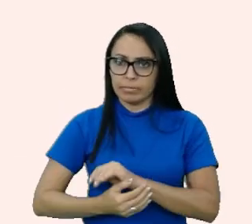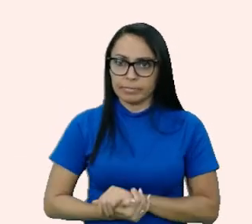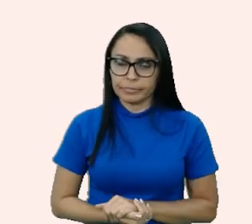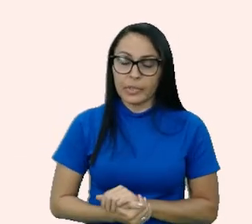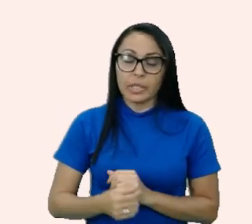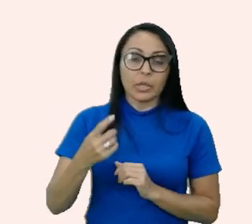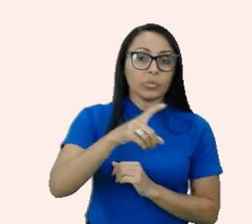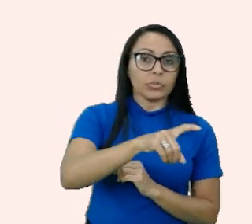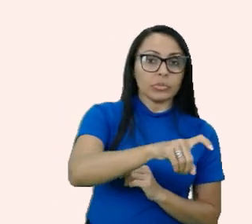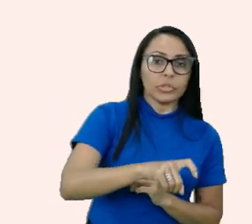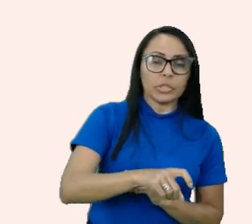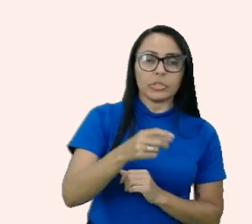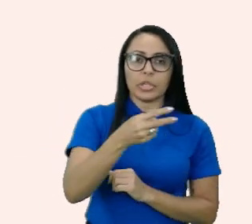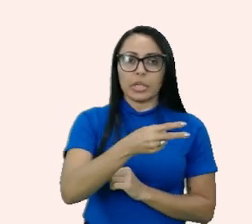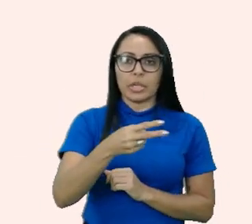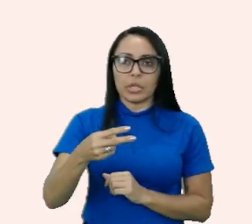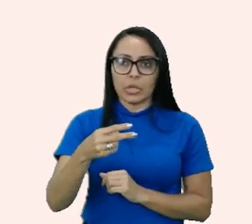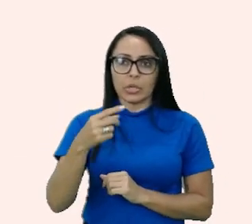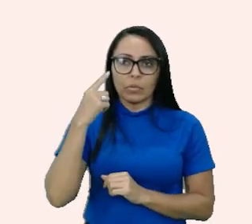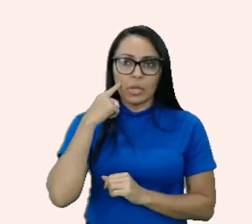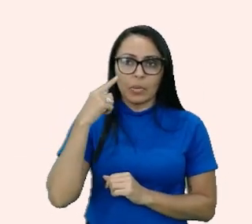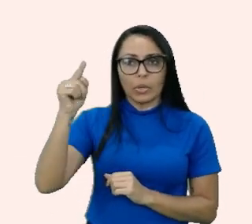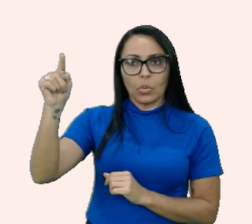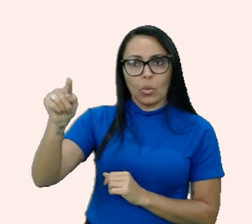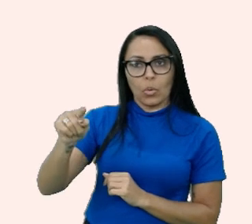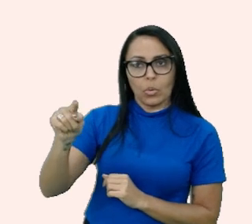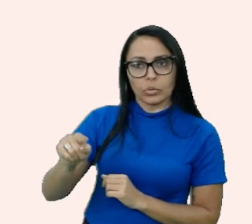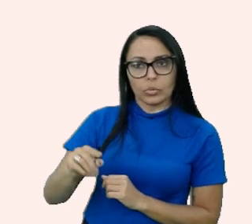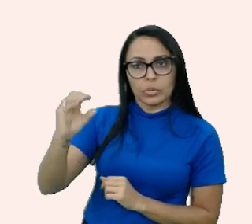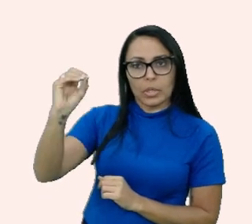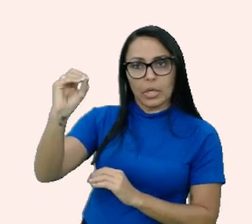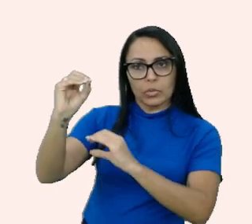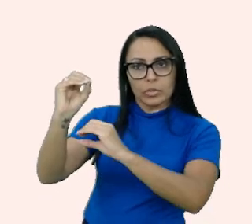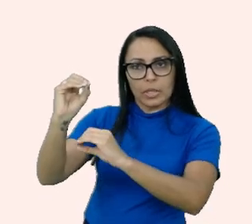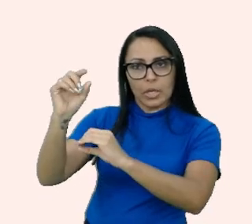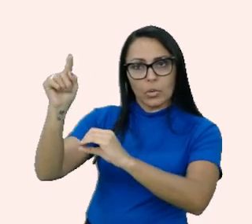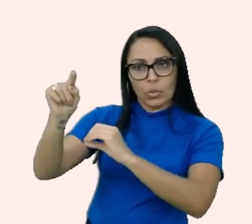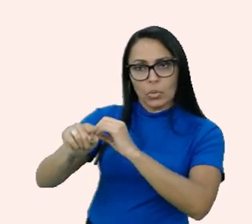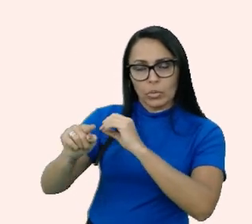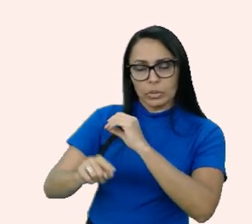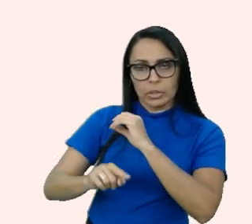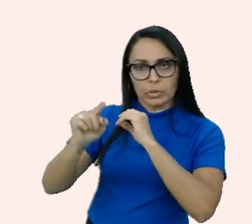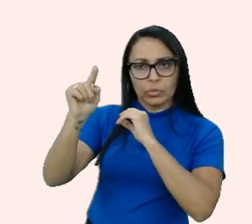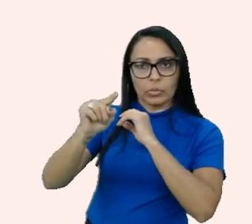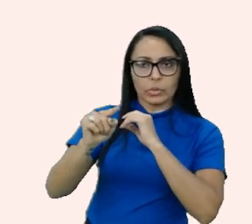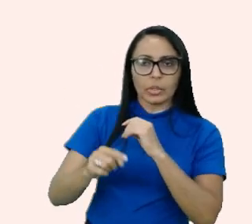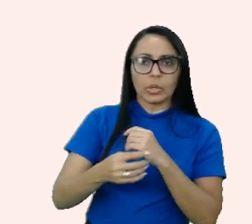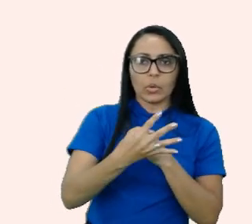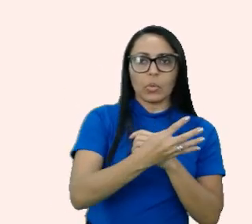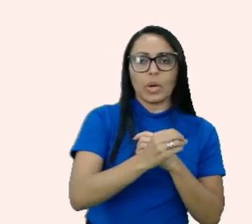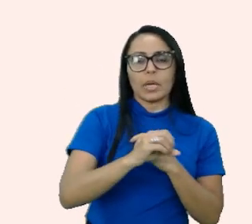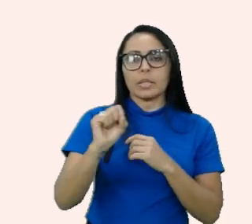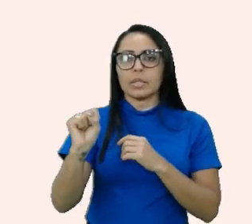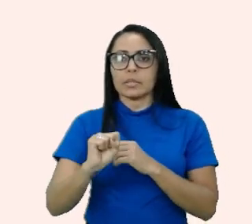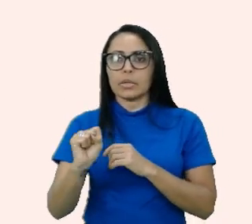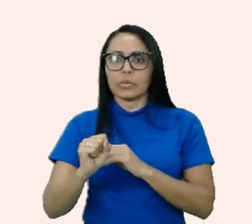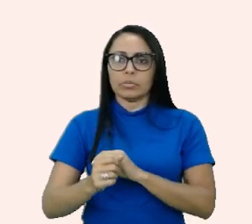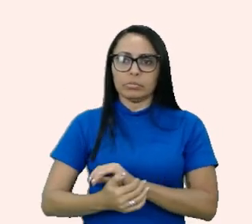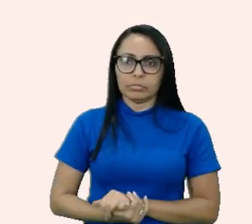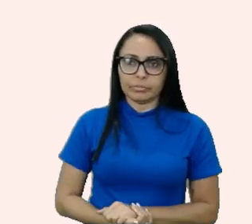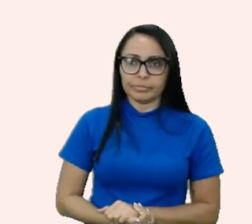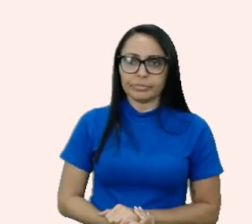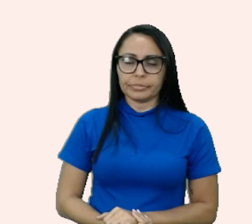vai ser igual a, cortou os zeros, cortou, encontrei 40 segundos. Olha que